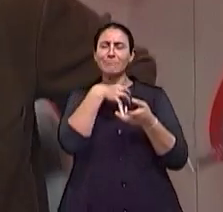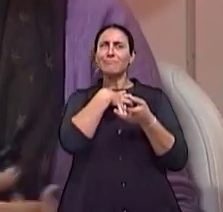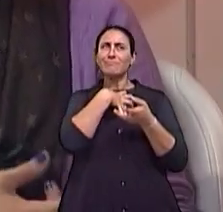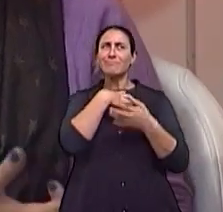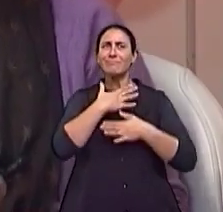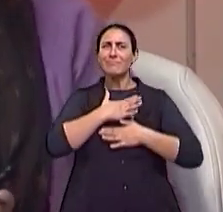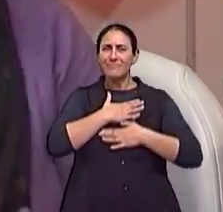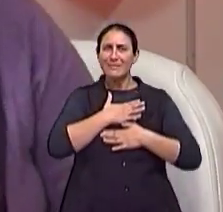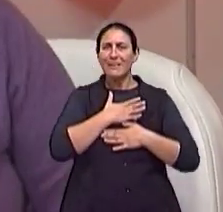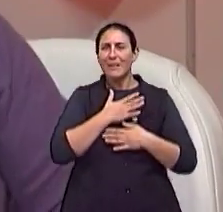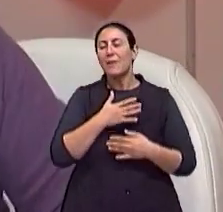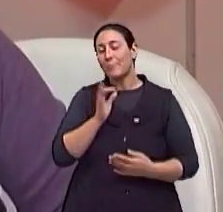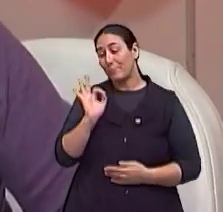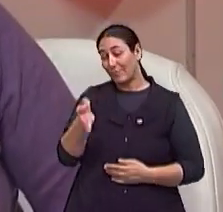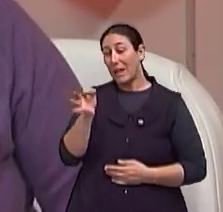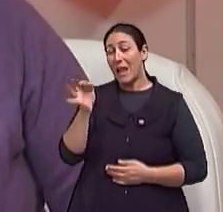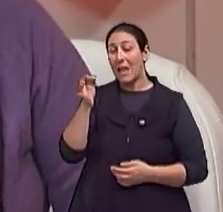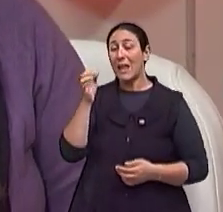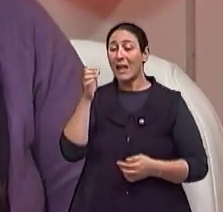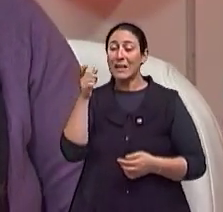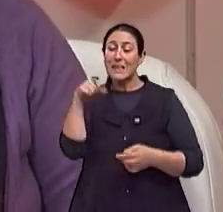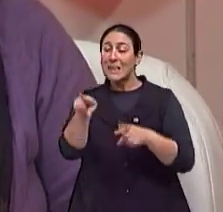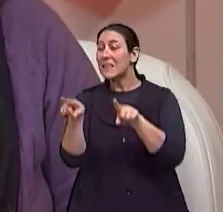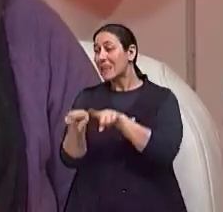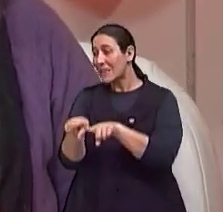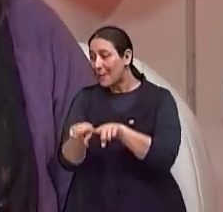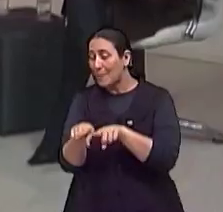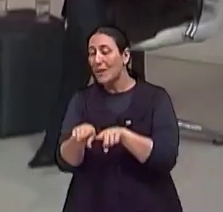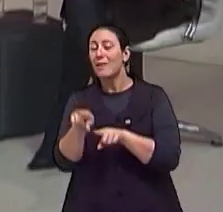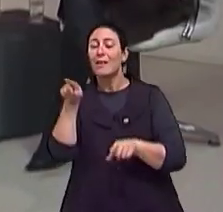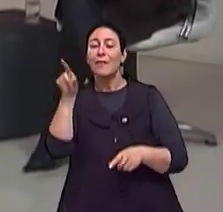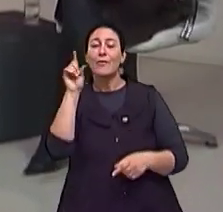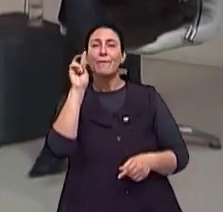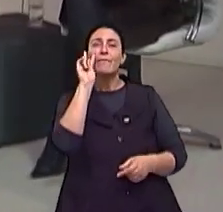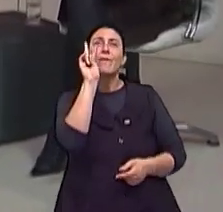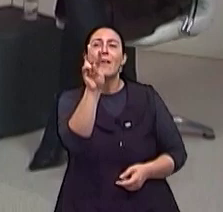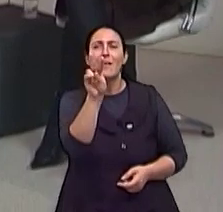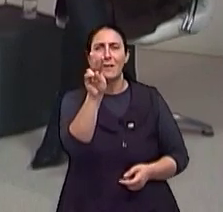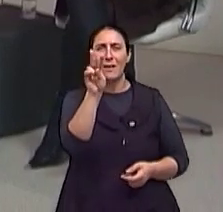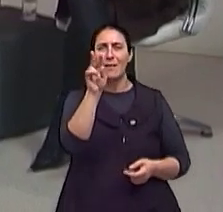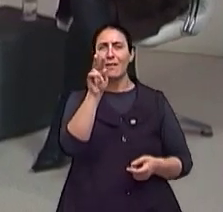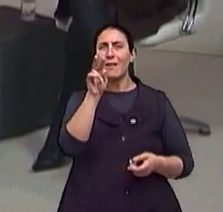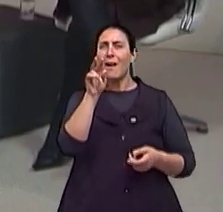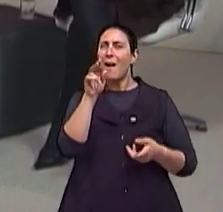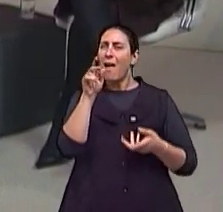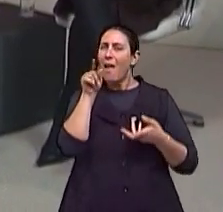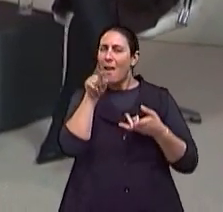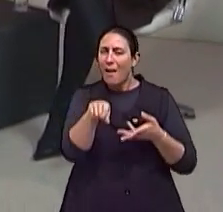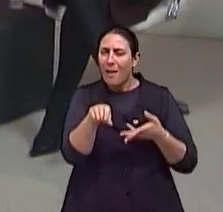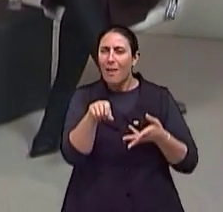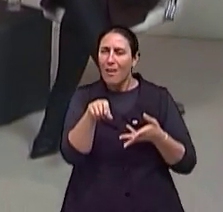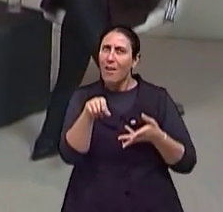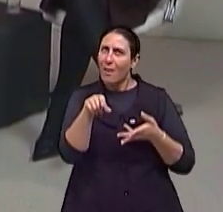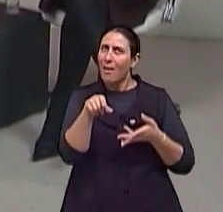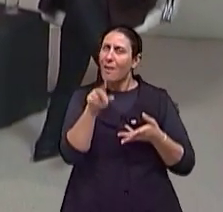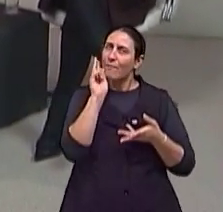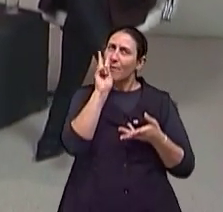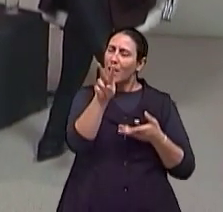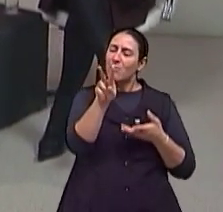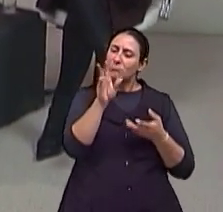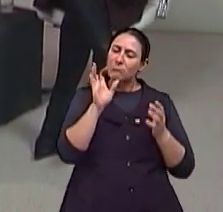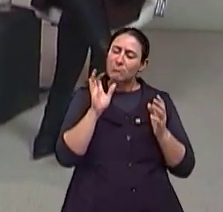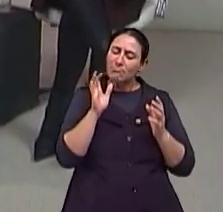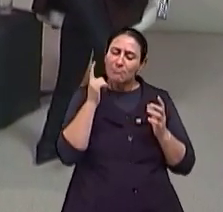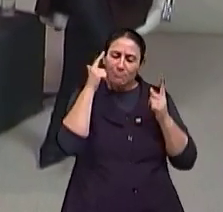Agora, essa fala, questão, Karine, da visibilidade, né? Aham, o ver, né? facilita a aceitação. E